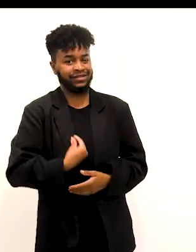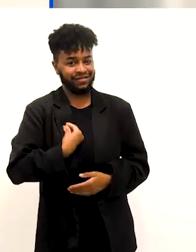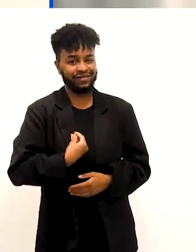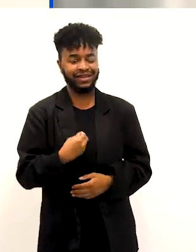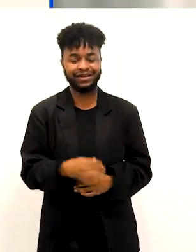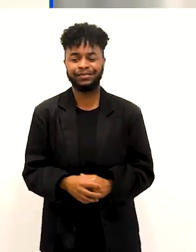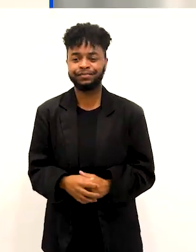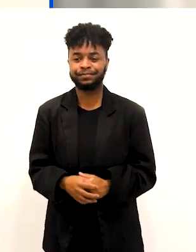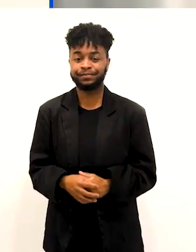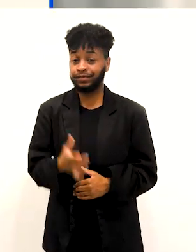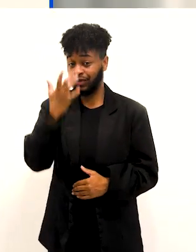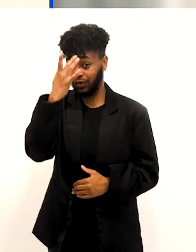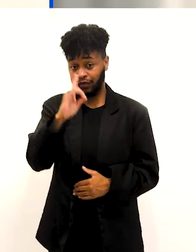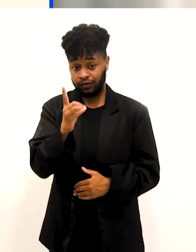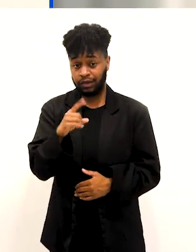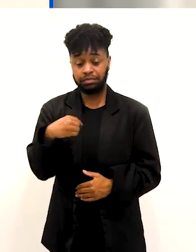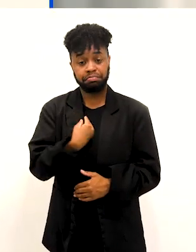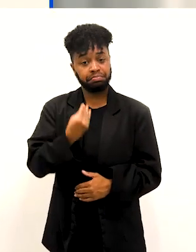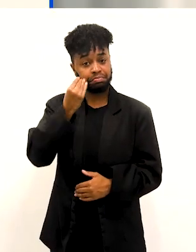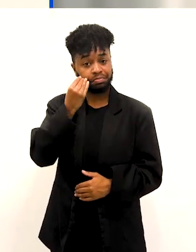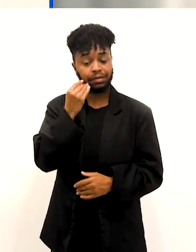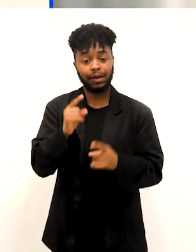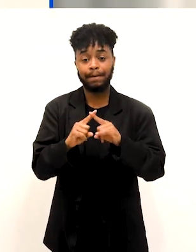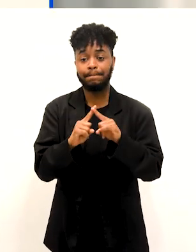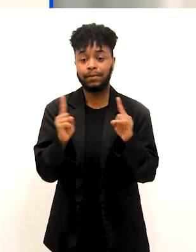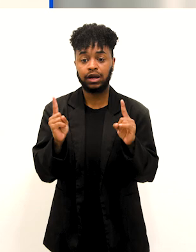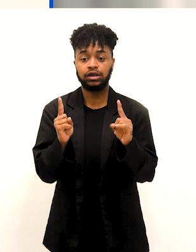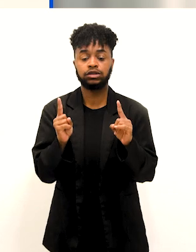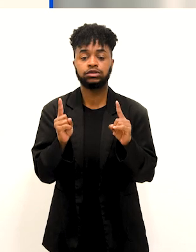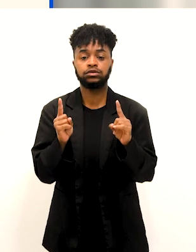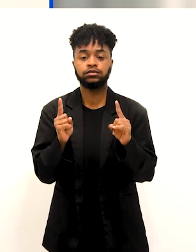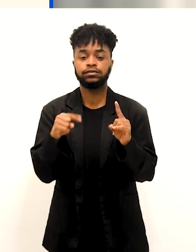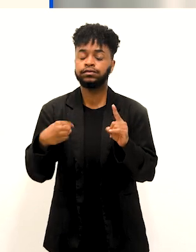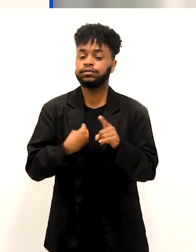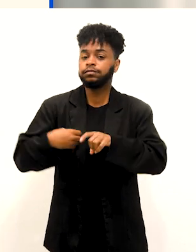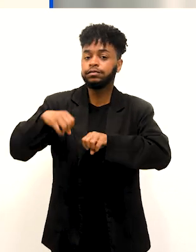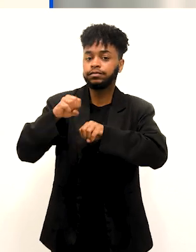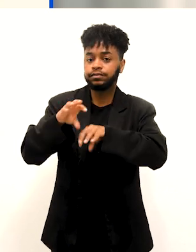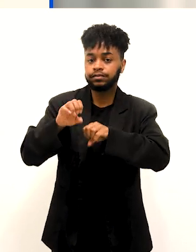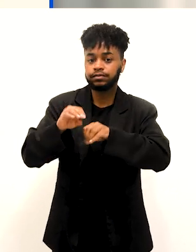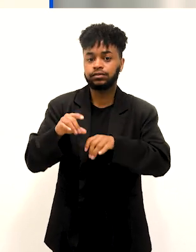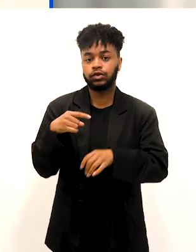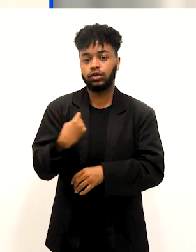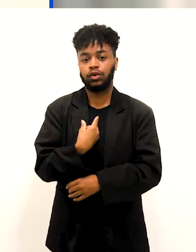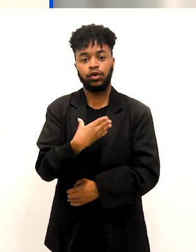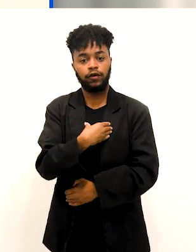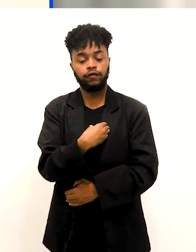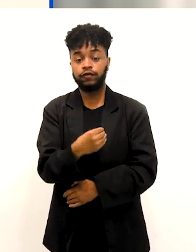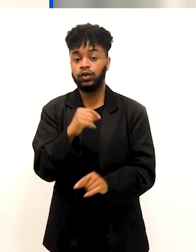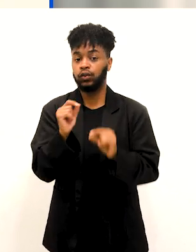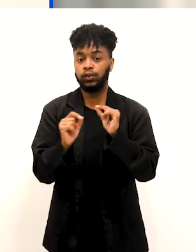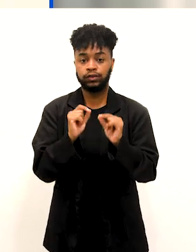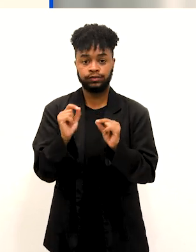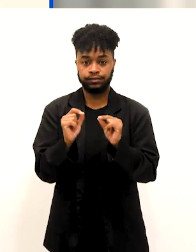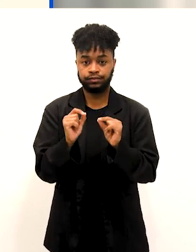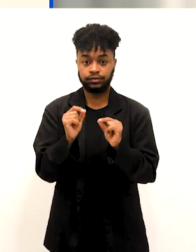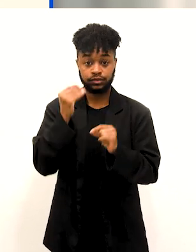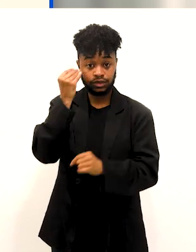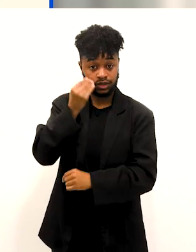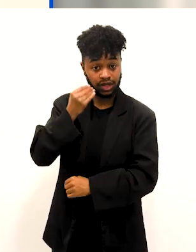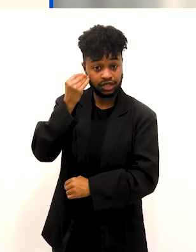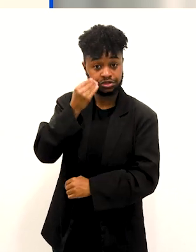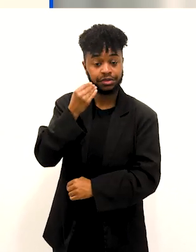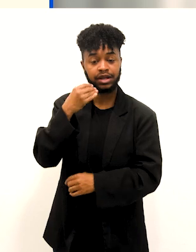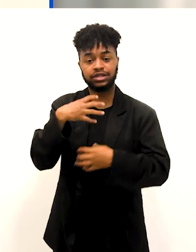fácil. A gente faz o que pode, mas assim, a gente ensina às nossas filhas que